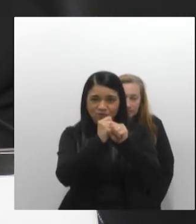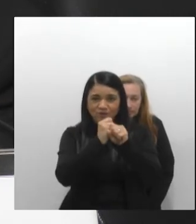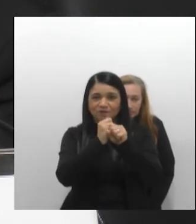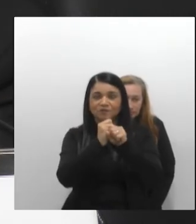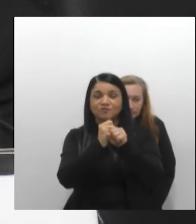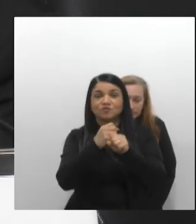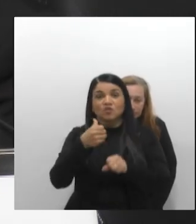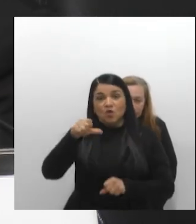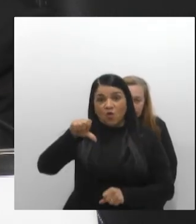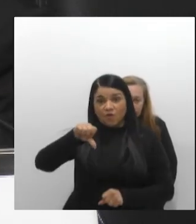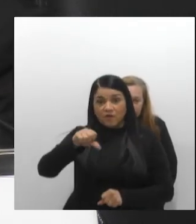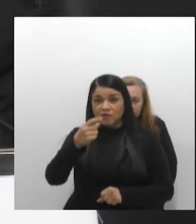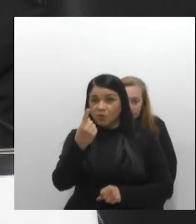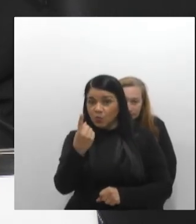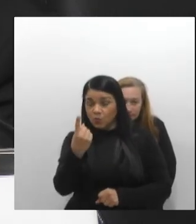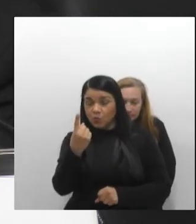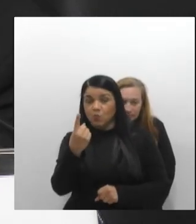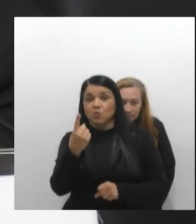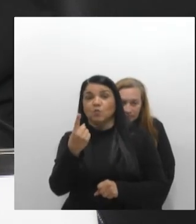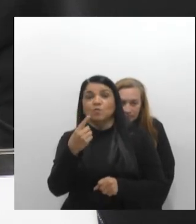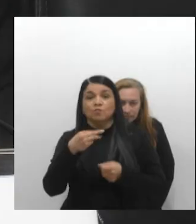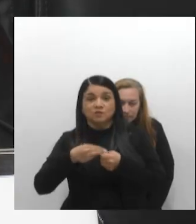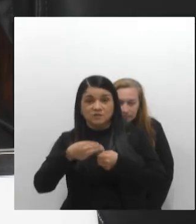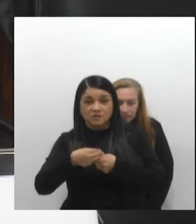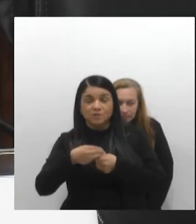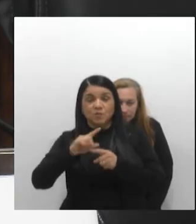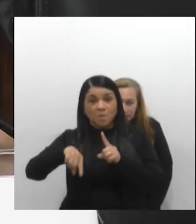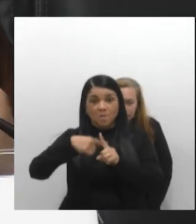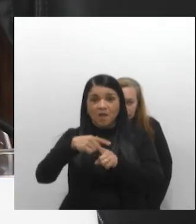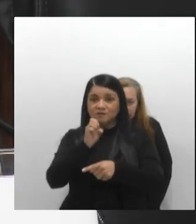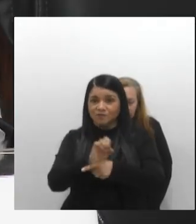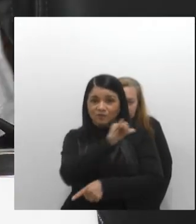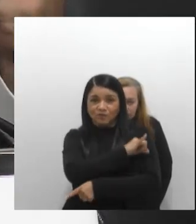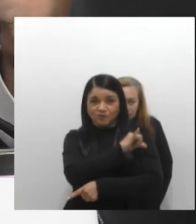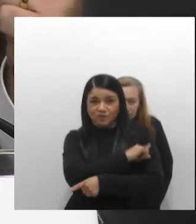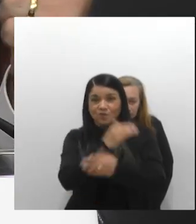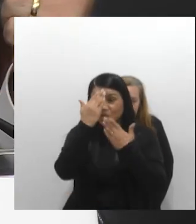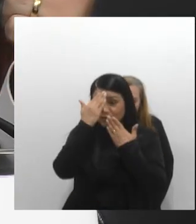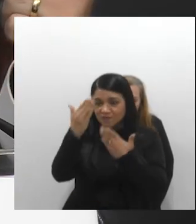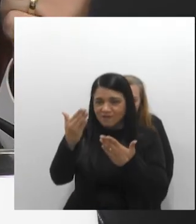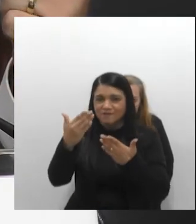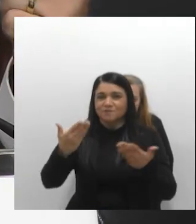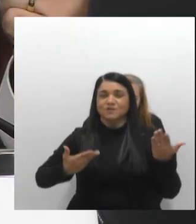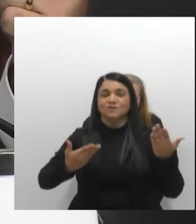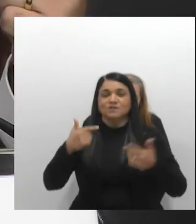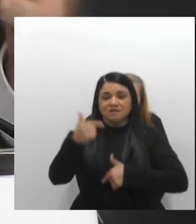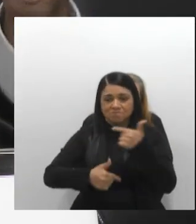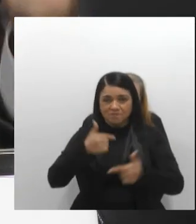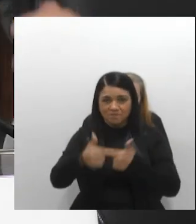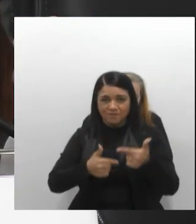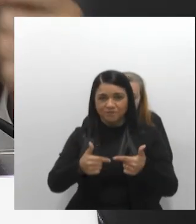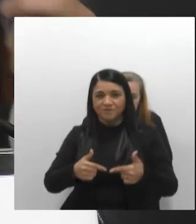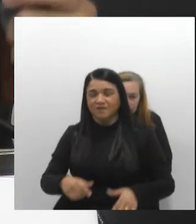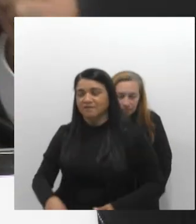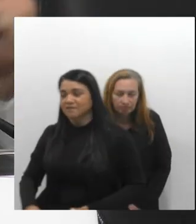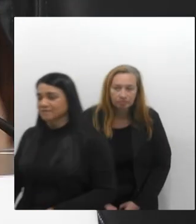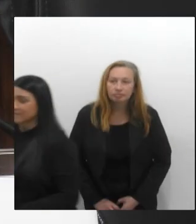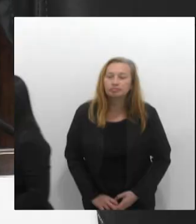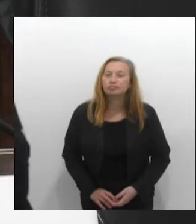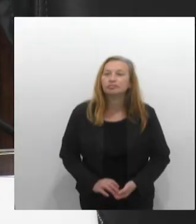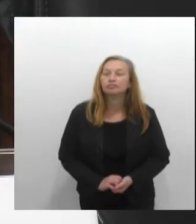91 municípios e do governo do Estado, para dizer muito obrigado pelo serviço que foi feito